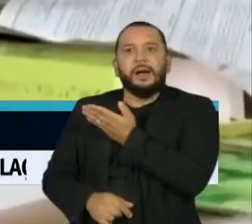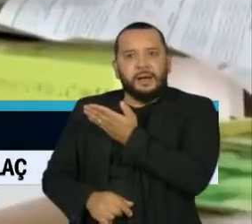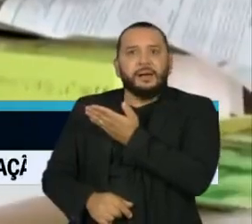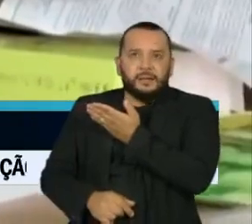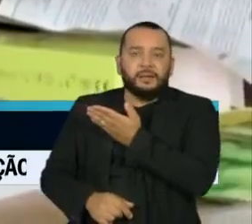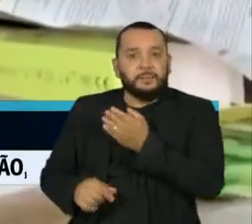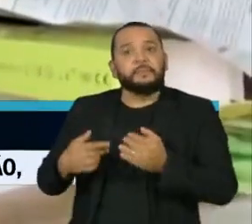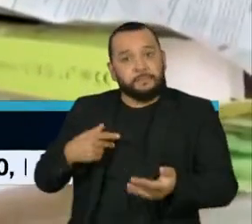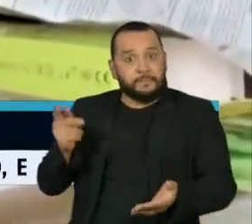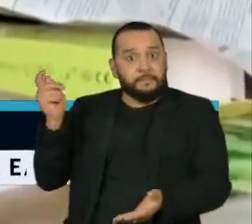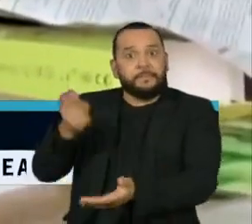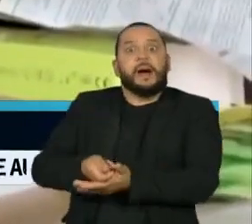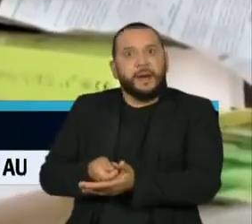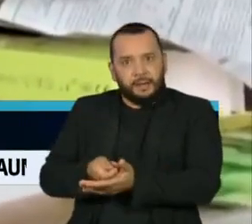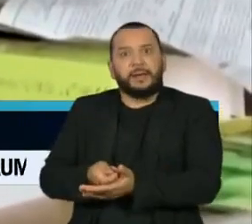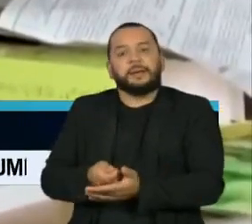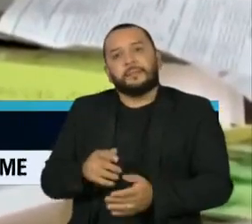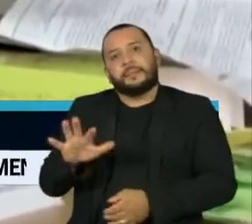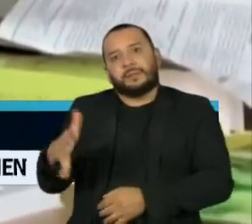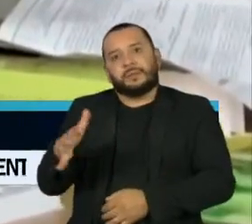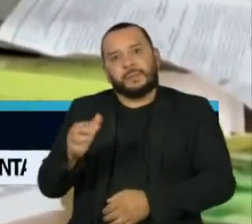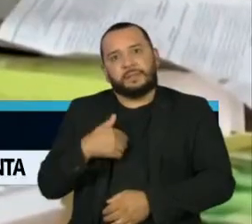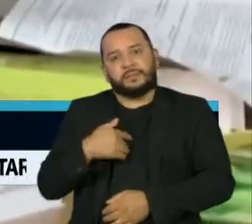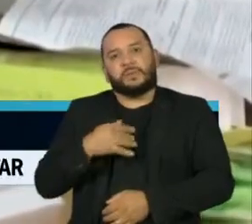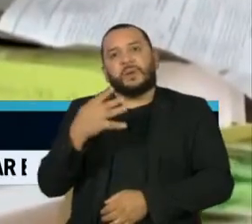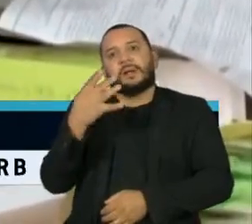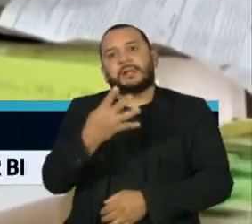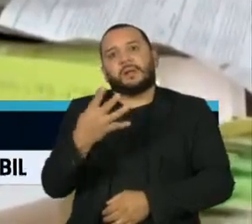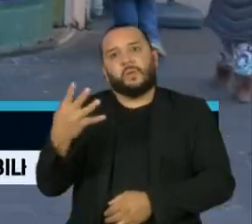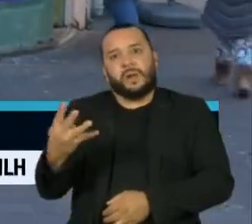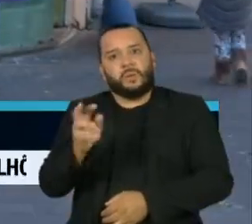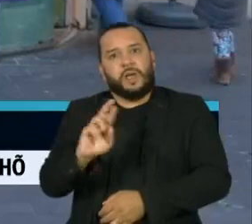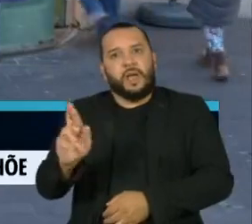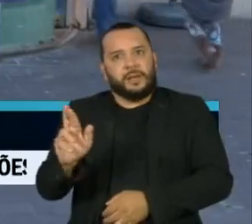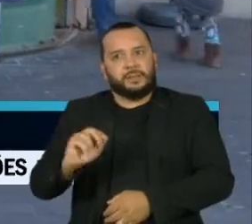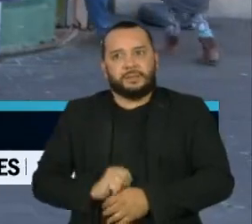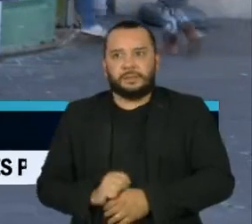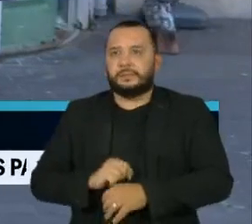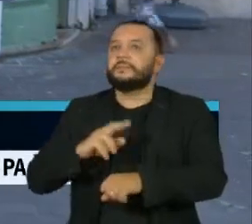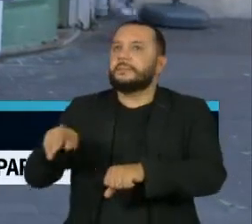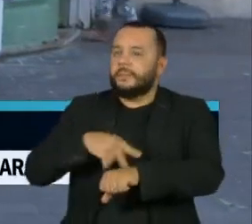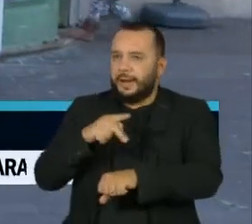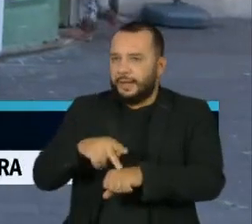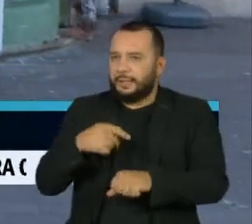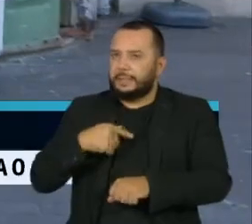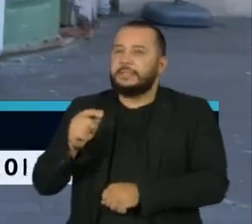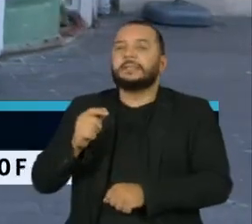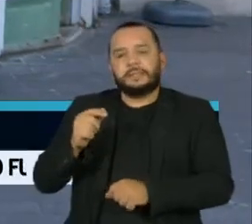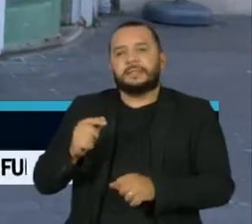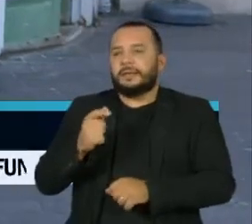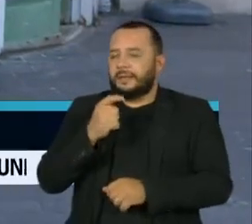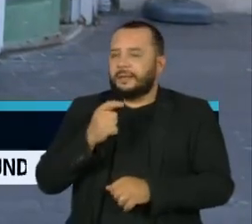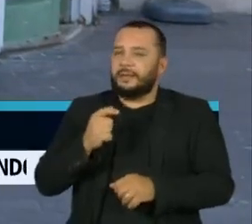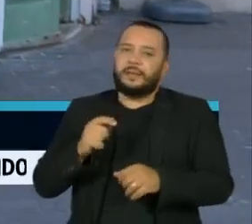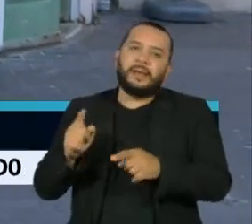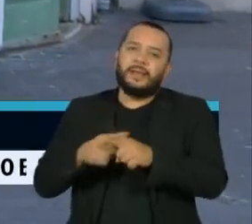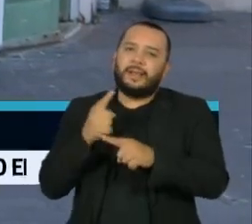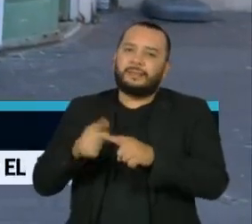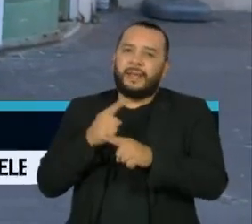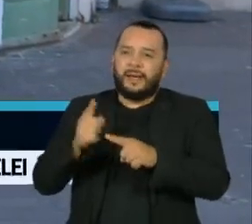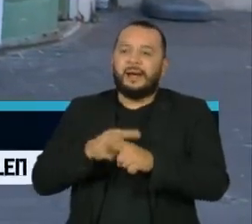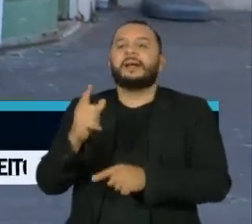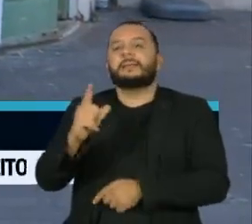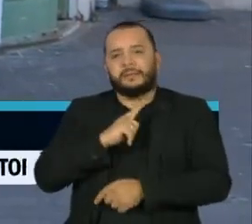precisam pagar pelo teste, que pode custar o equivalente a R$ 44. A Inglaterra, que tem o maior programa de testagem da